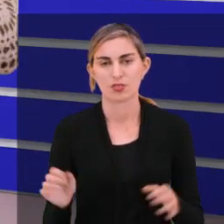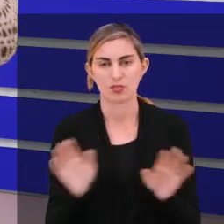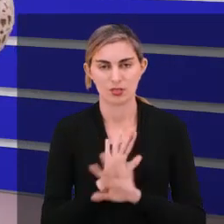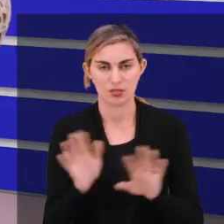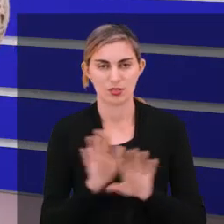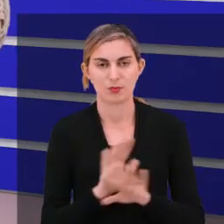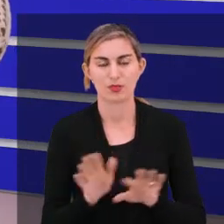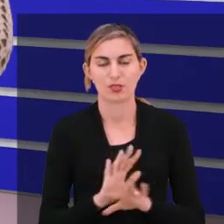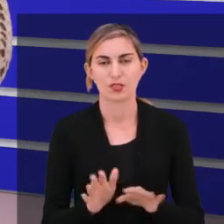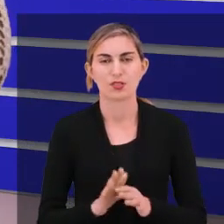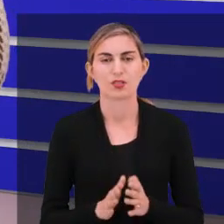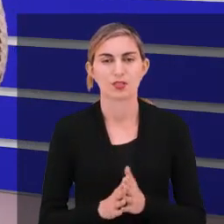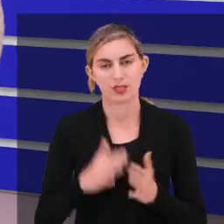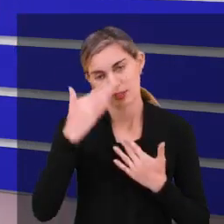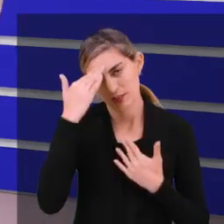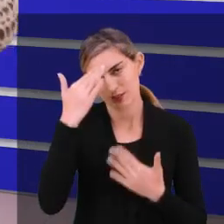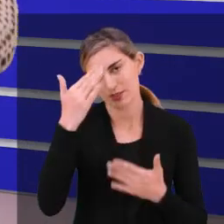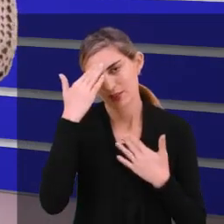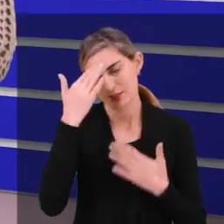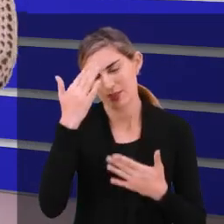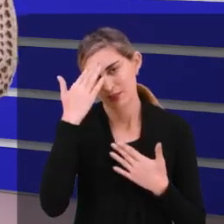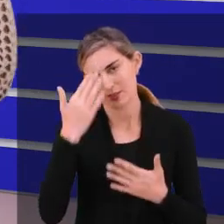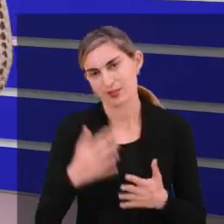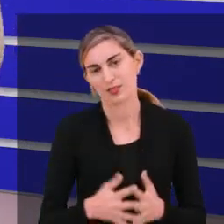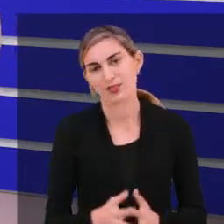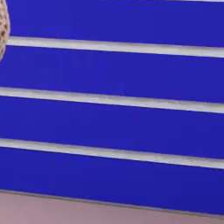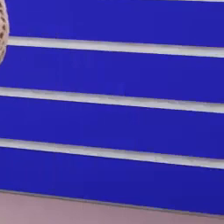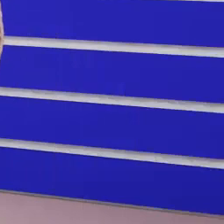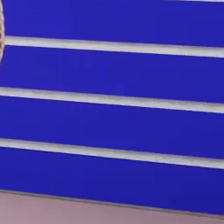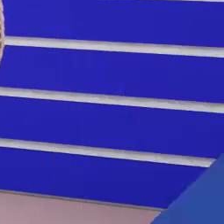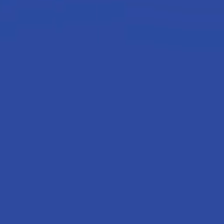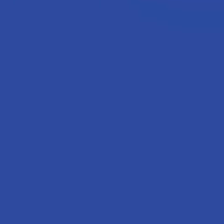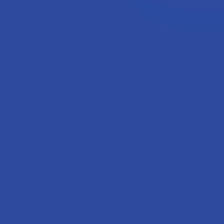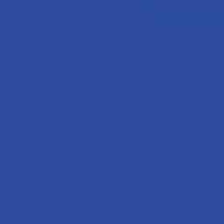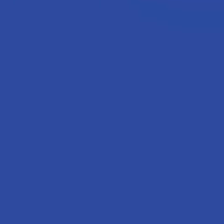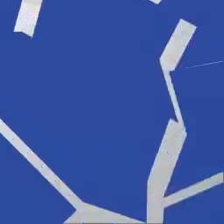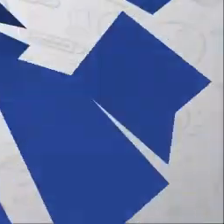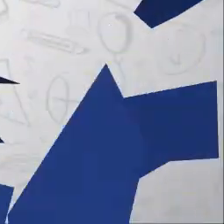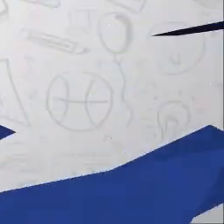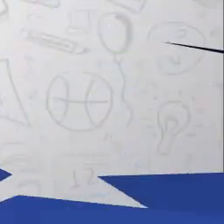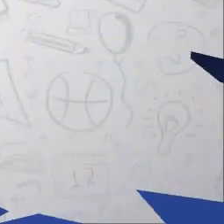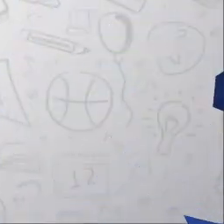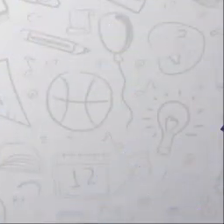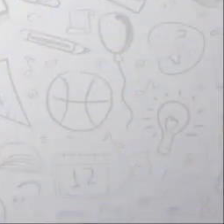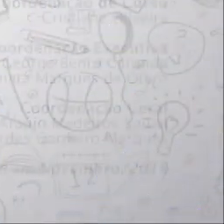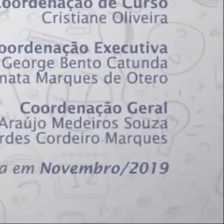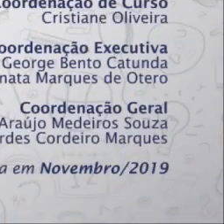Até mais. Gratidão. Gratidão.